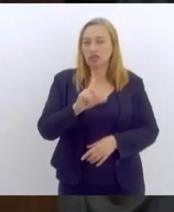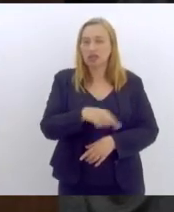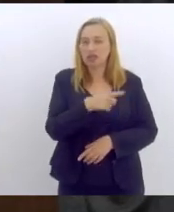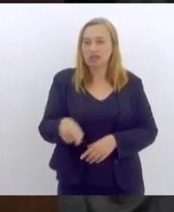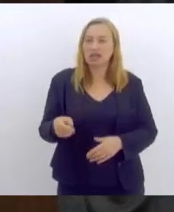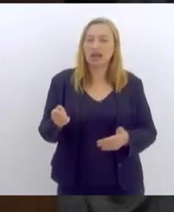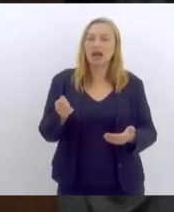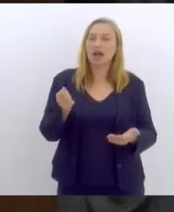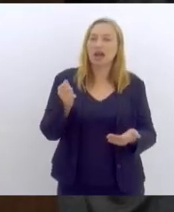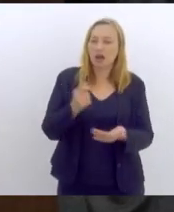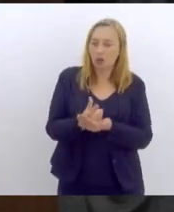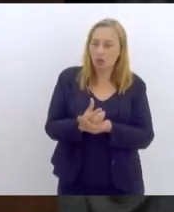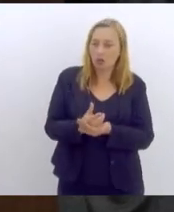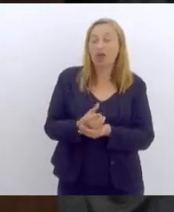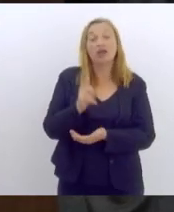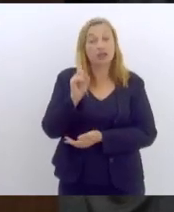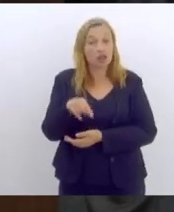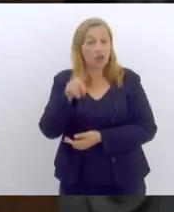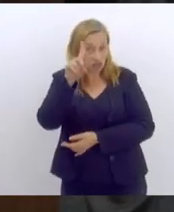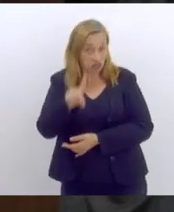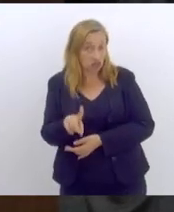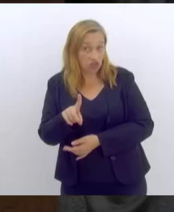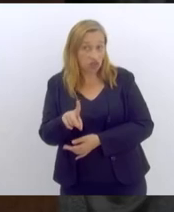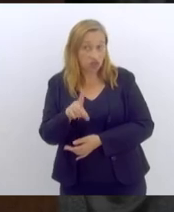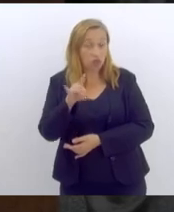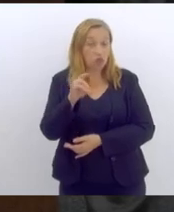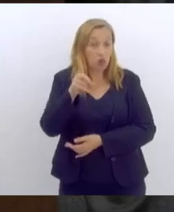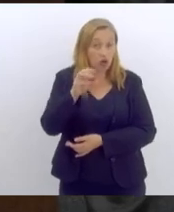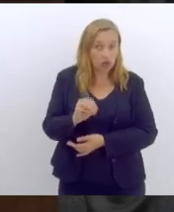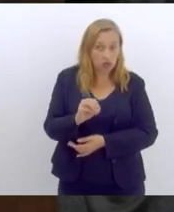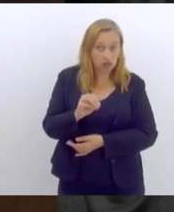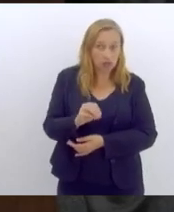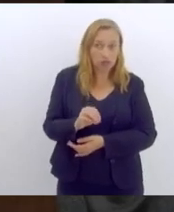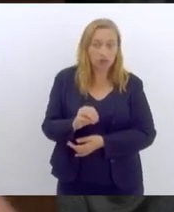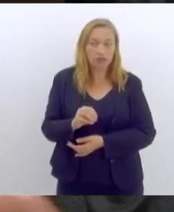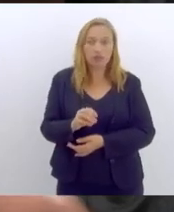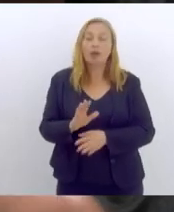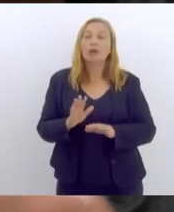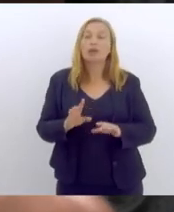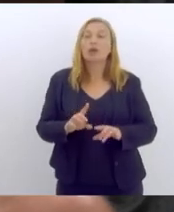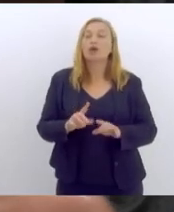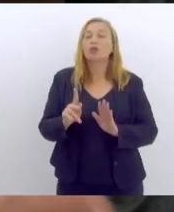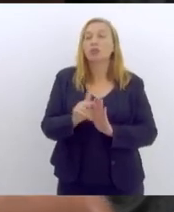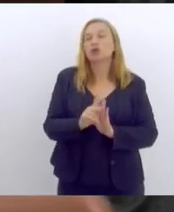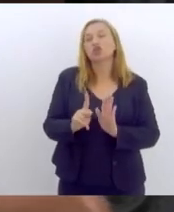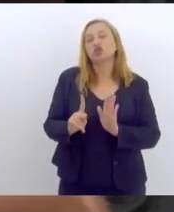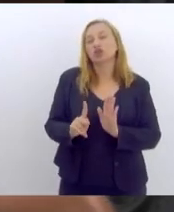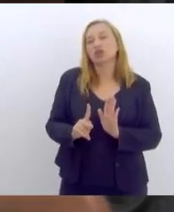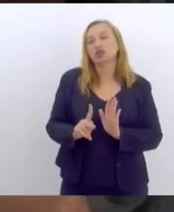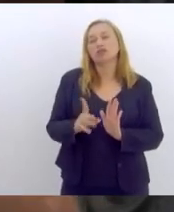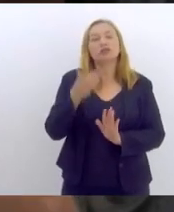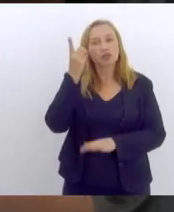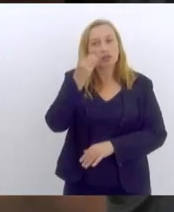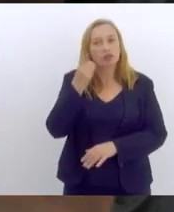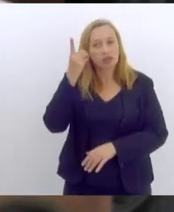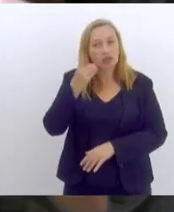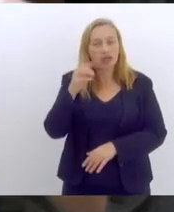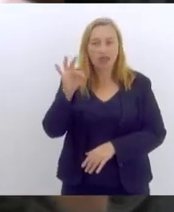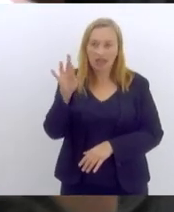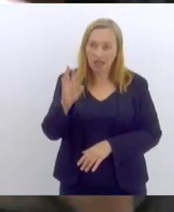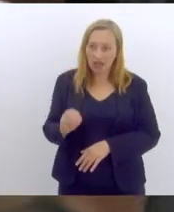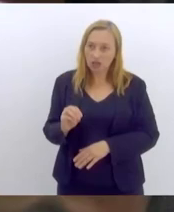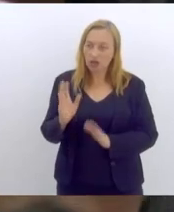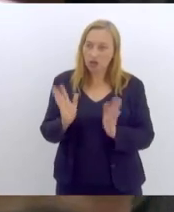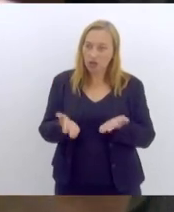direito material previsto no Código de Defesa do Consumidor. O projeto do deputado Renato Cozzolino,